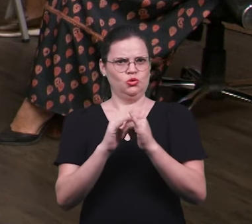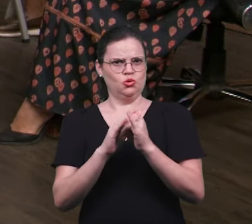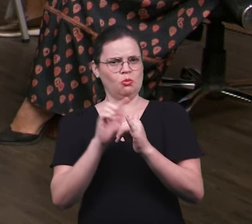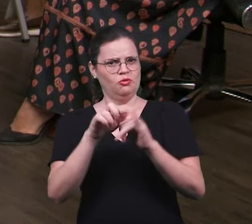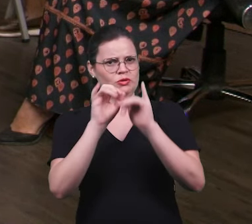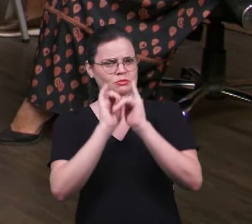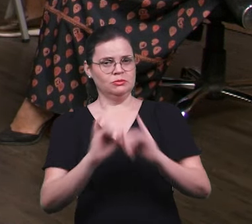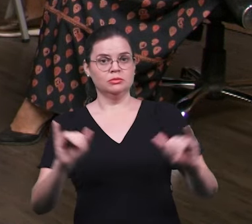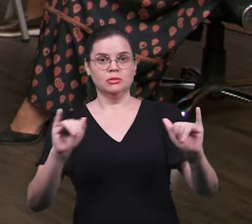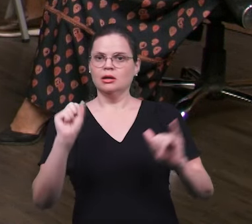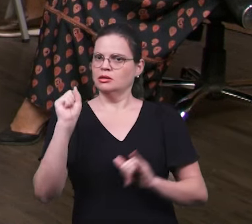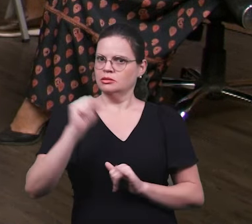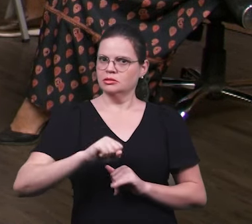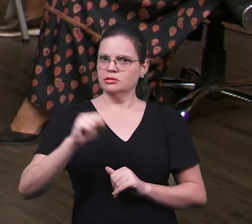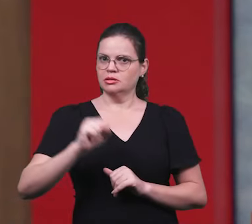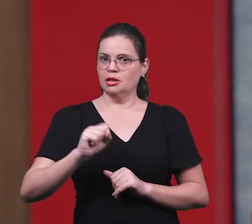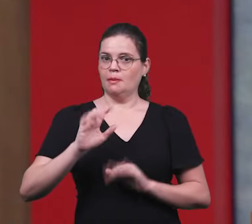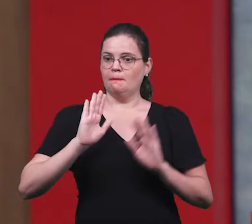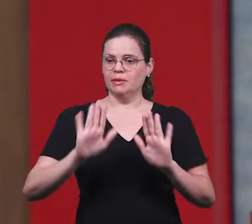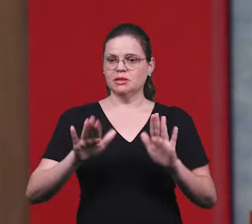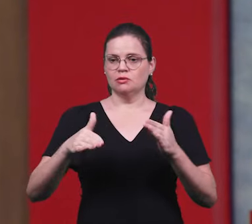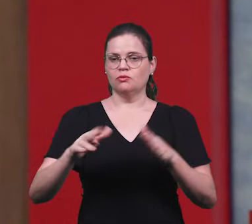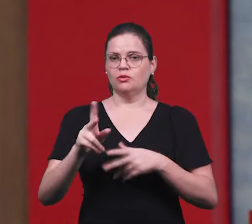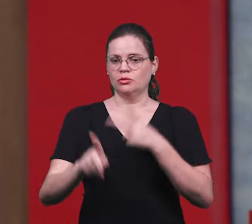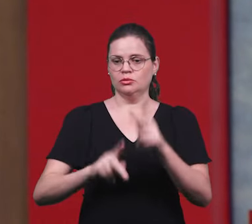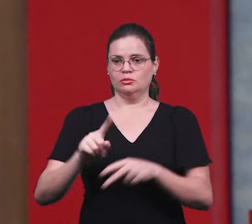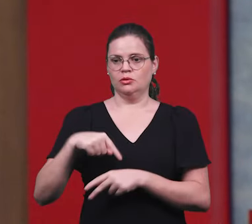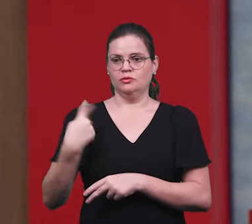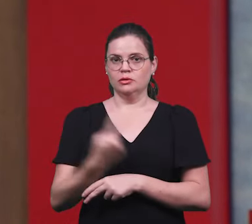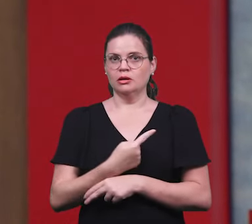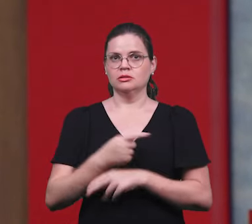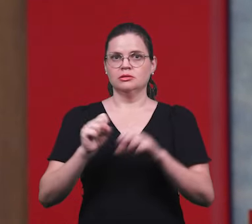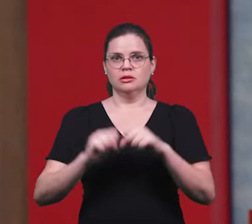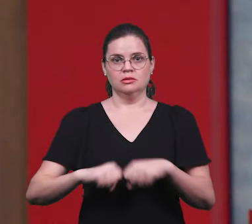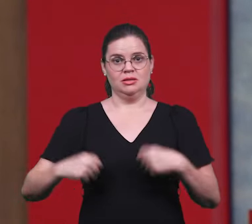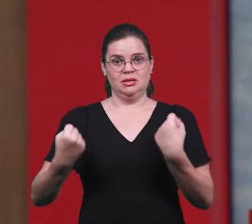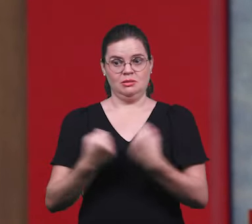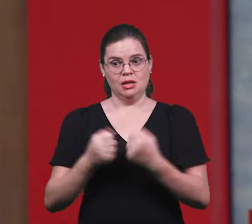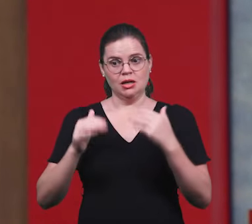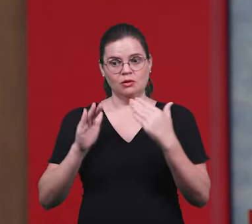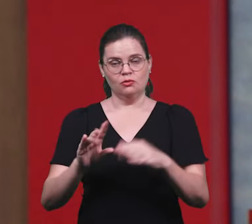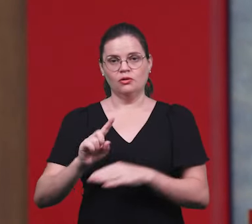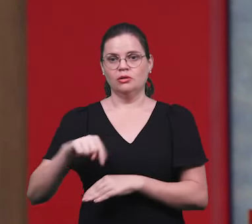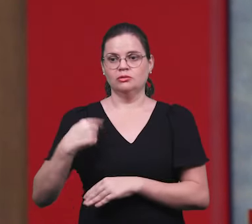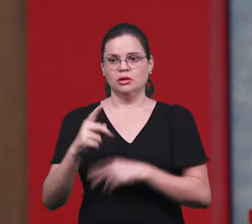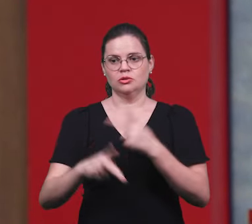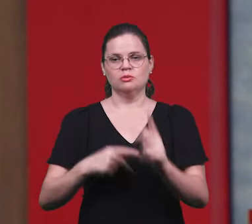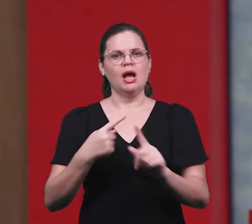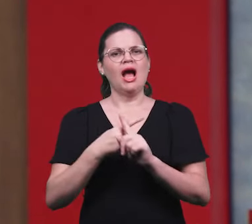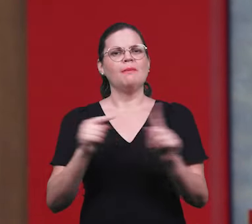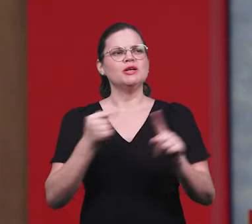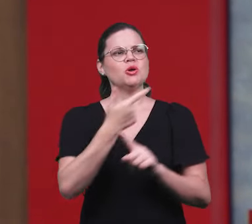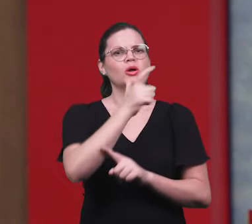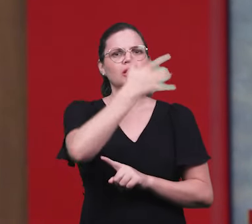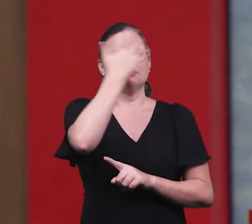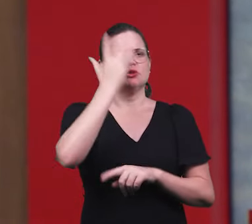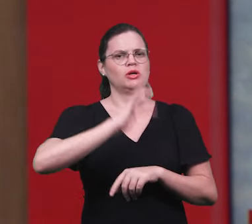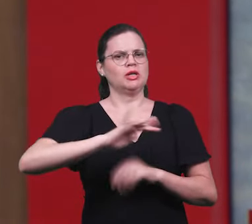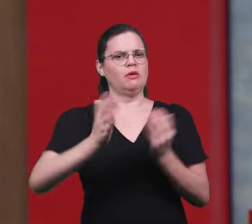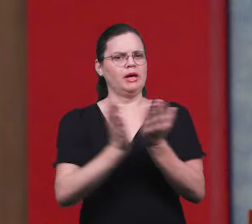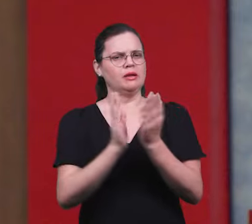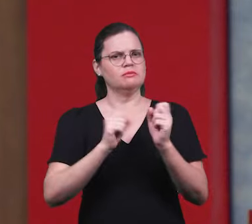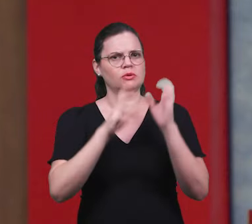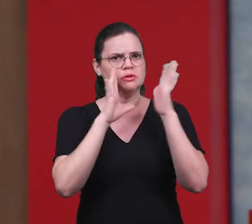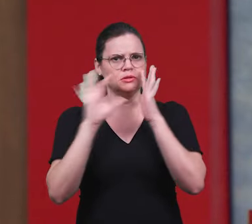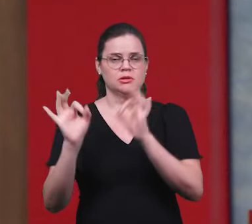YouTube, nós falamos para o nosso povo. Aquilo ali é um seminário para o nosso povo. Ah, mas alguém de fora pode ouvir. Mas